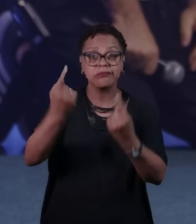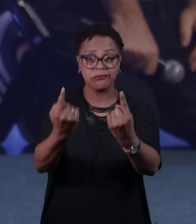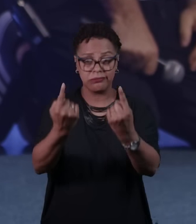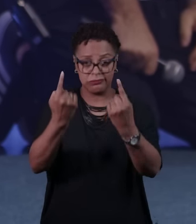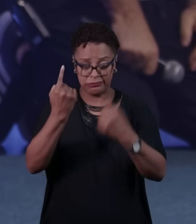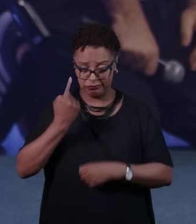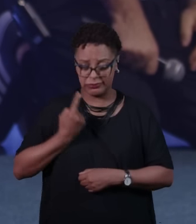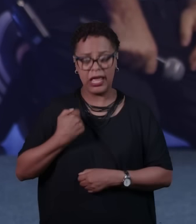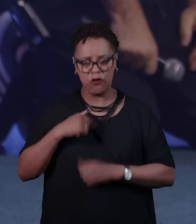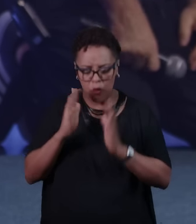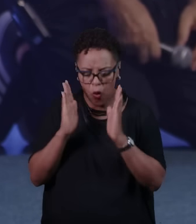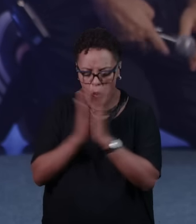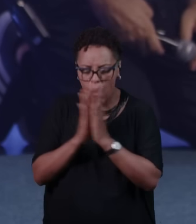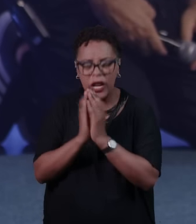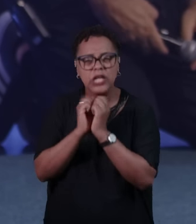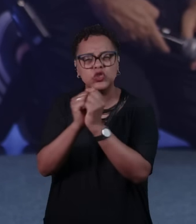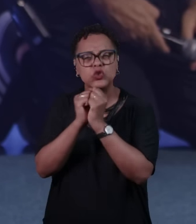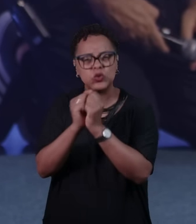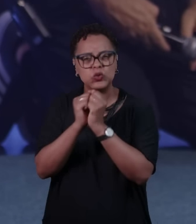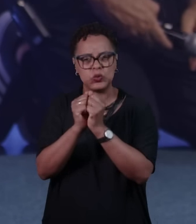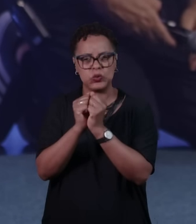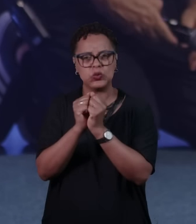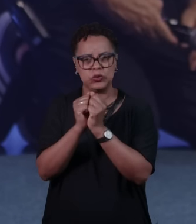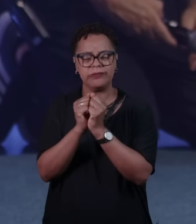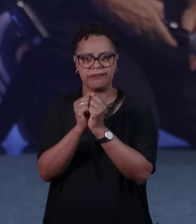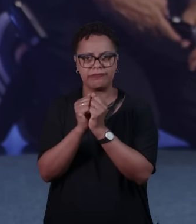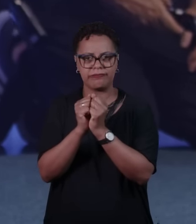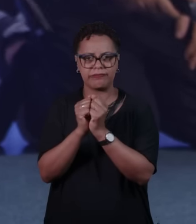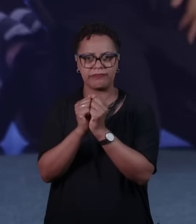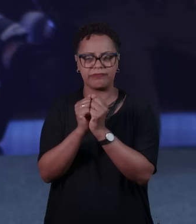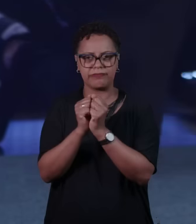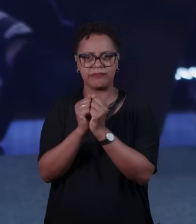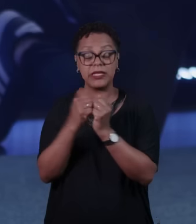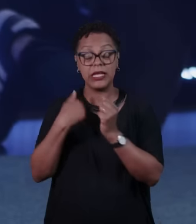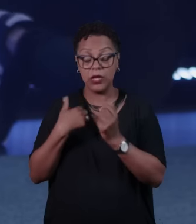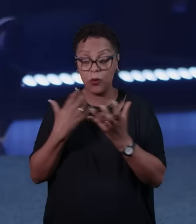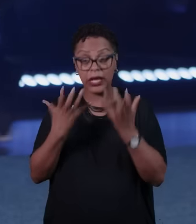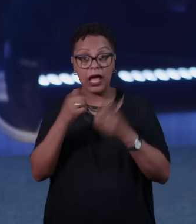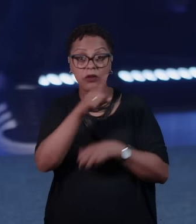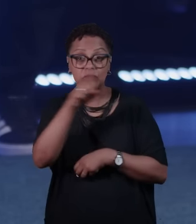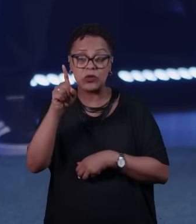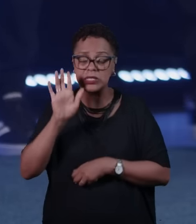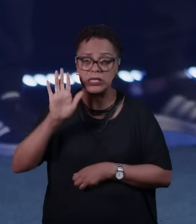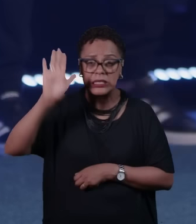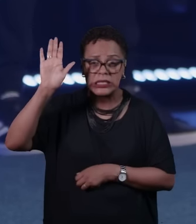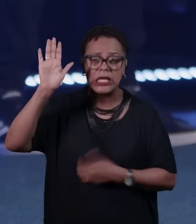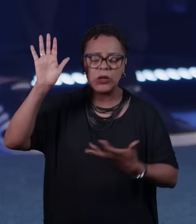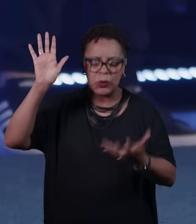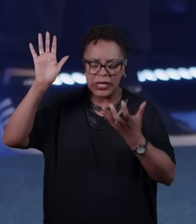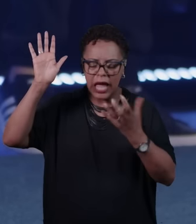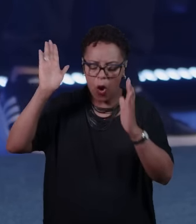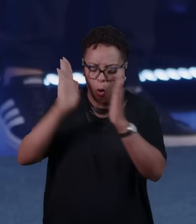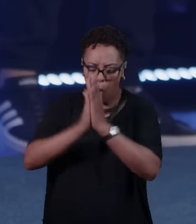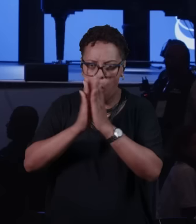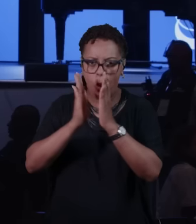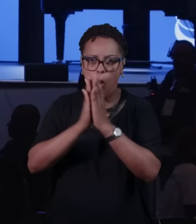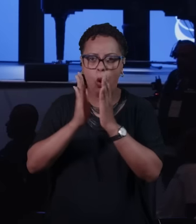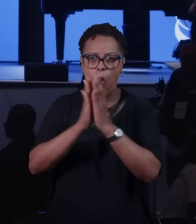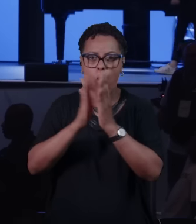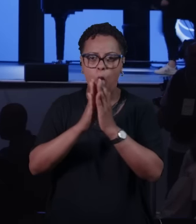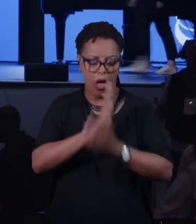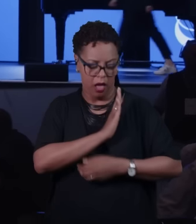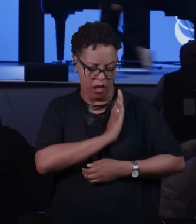frente. Eu vou orar com você. A igreja pode sentar no lugar, mas eu quero agora, nesse momento, orar por essas pessoas que estão